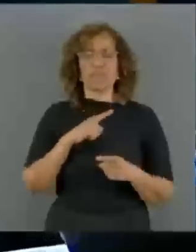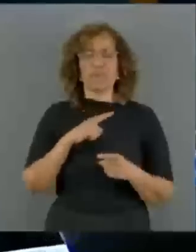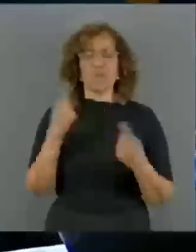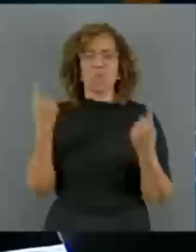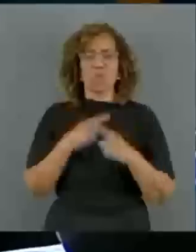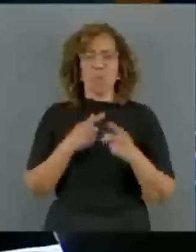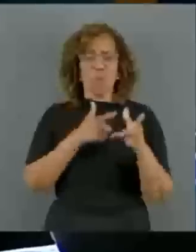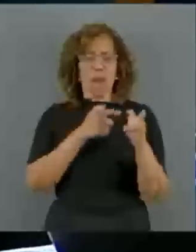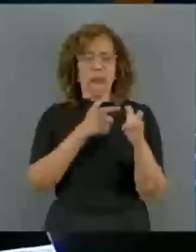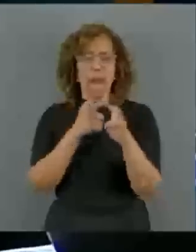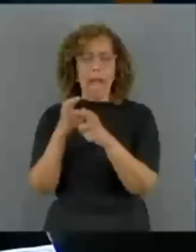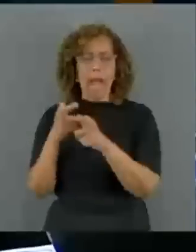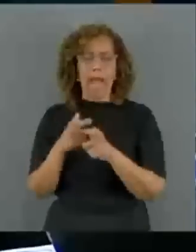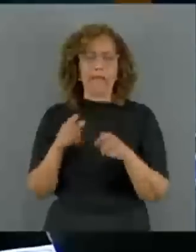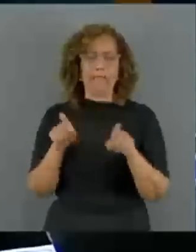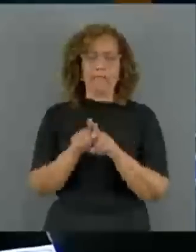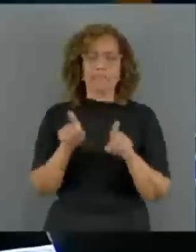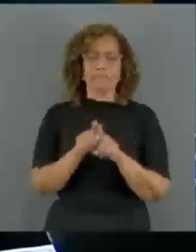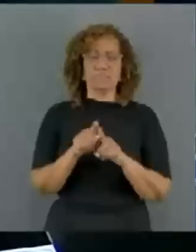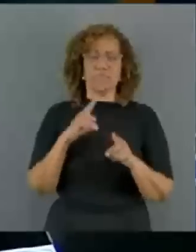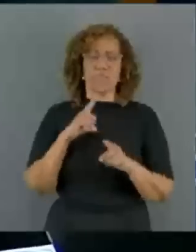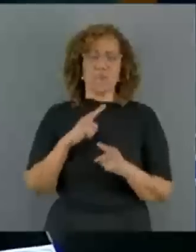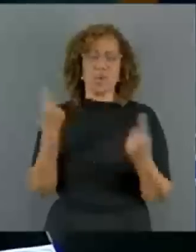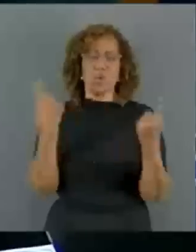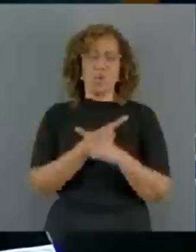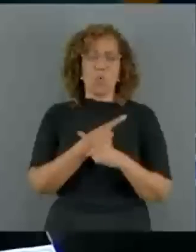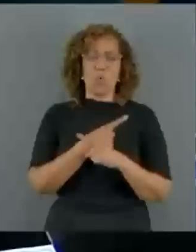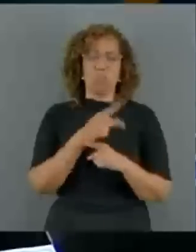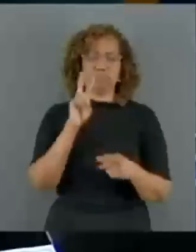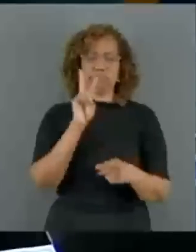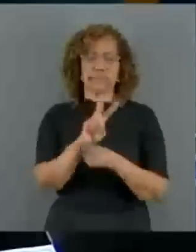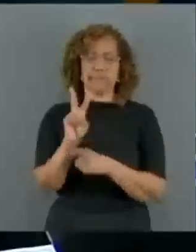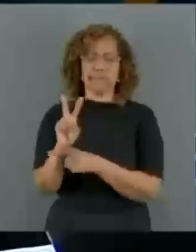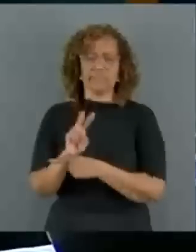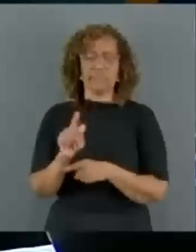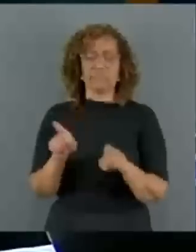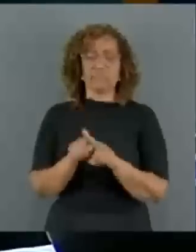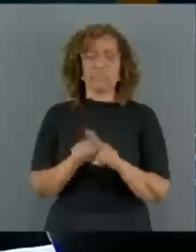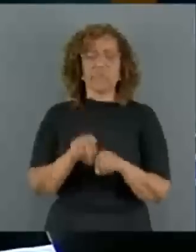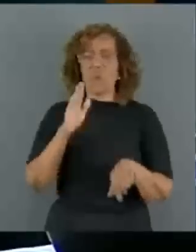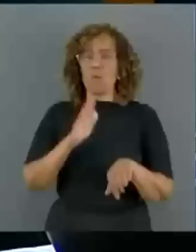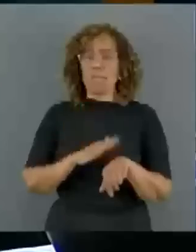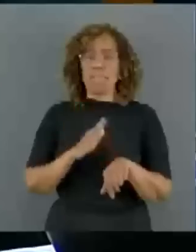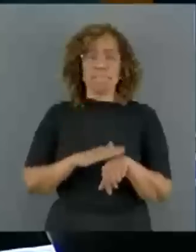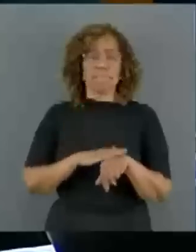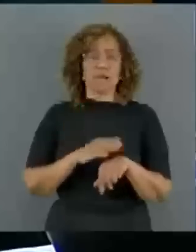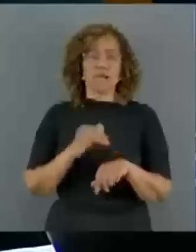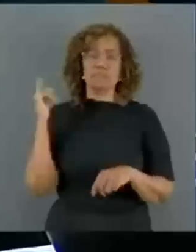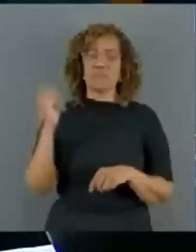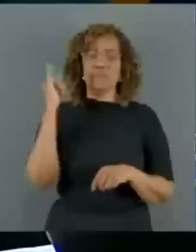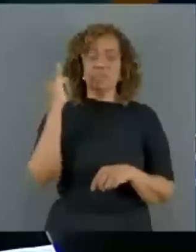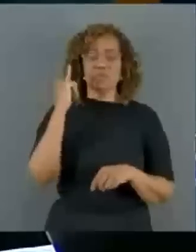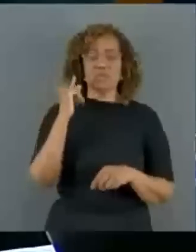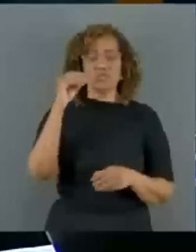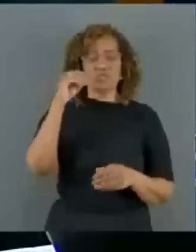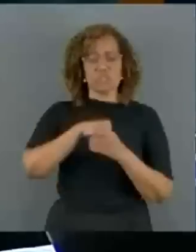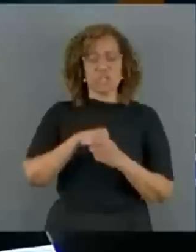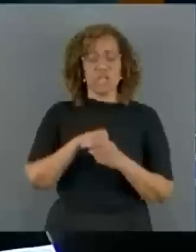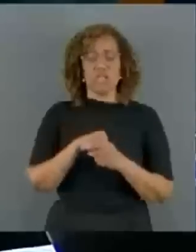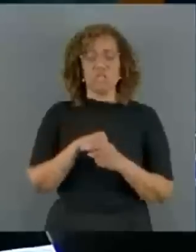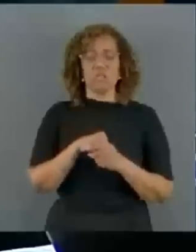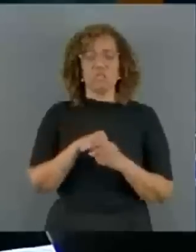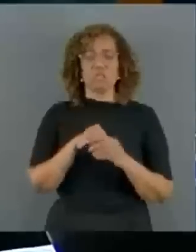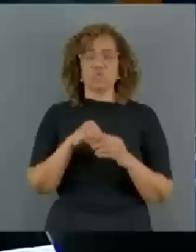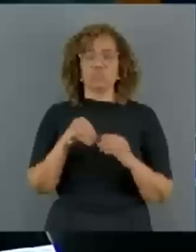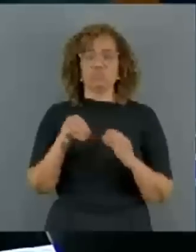Ele violou o contraditório e ampla defesa. Ele violou o que é mais sagrado dentro do processo penal. Os fins não justificam os